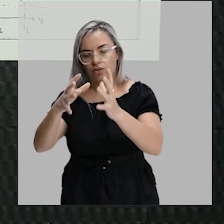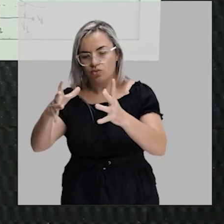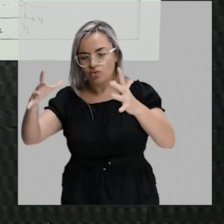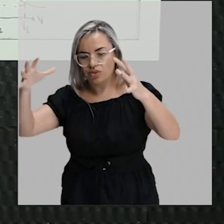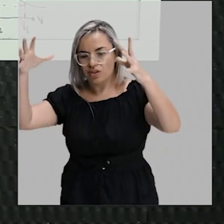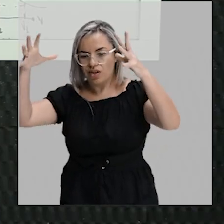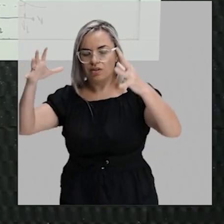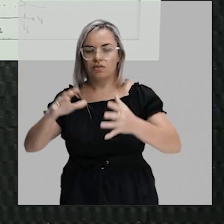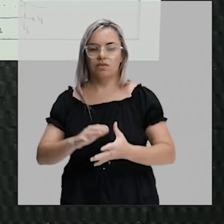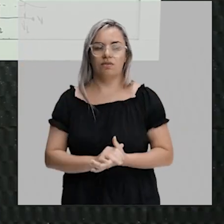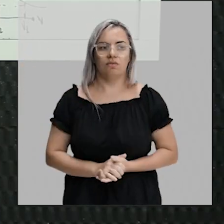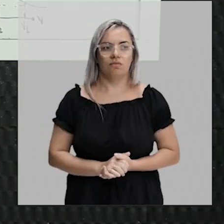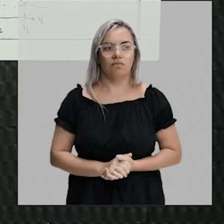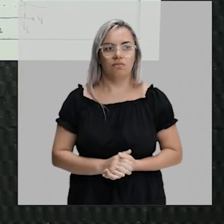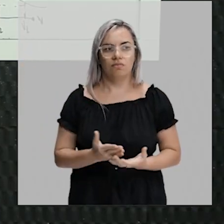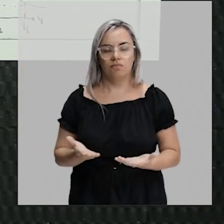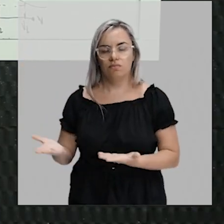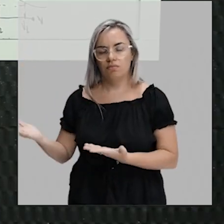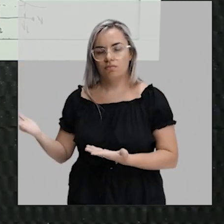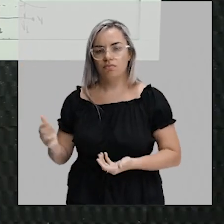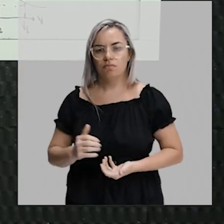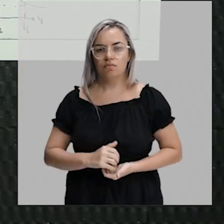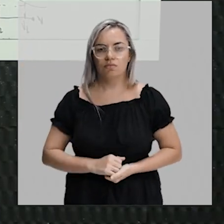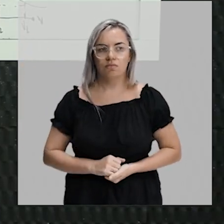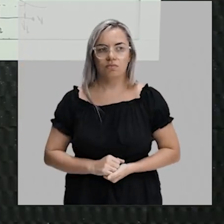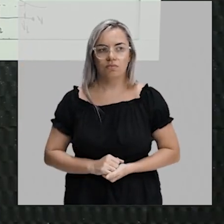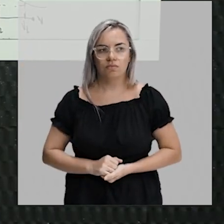Então, é a constante